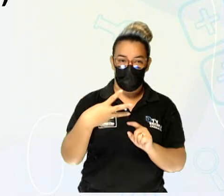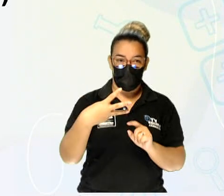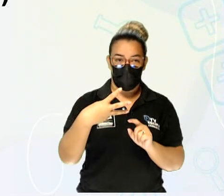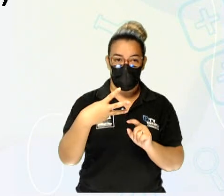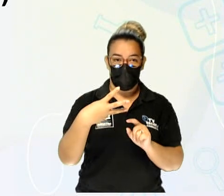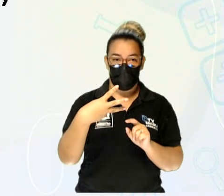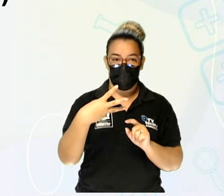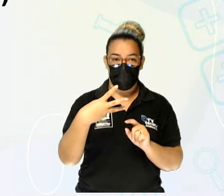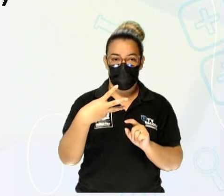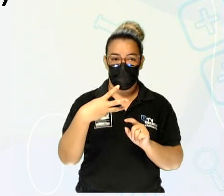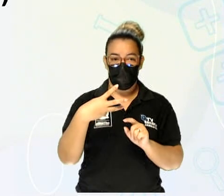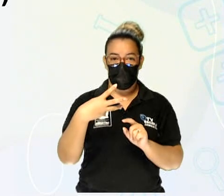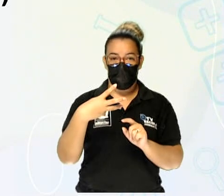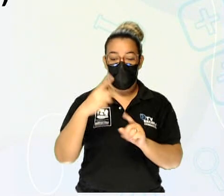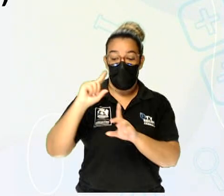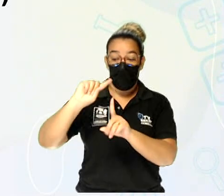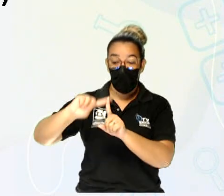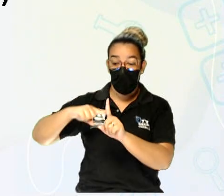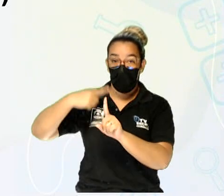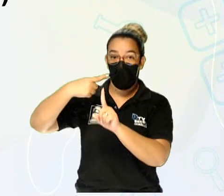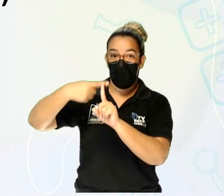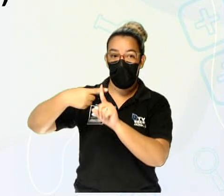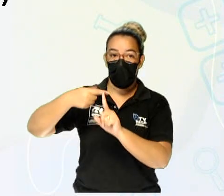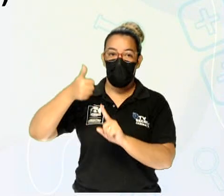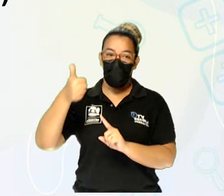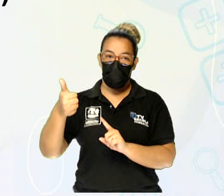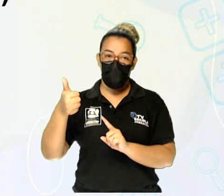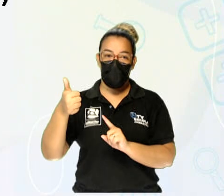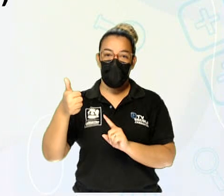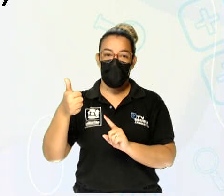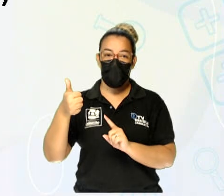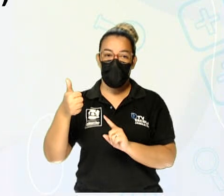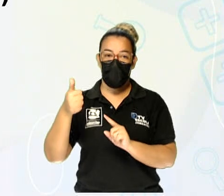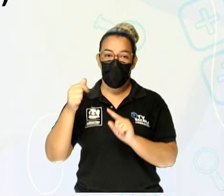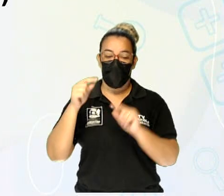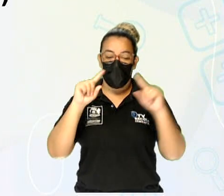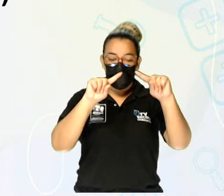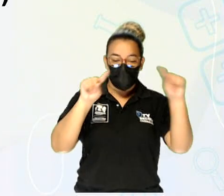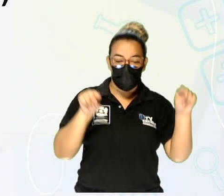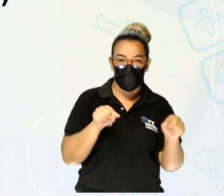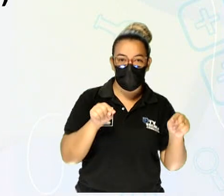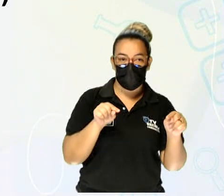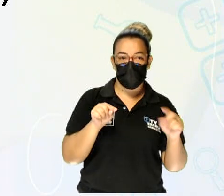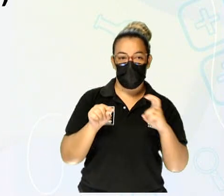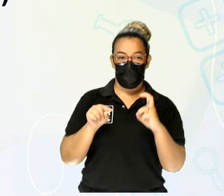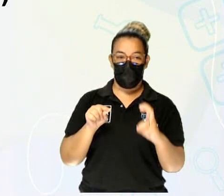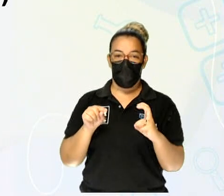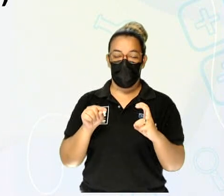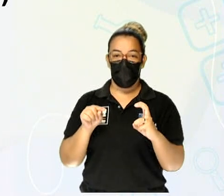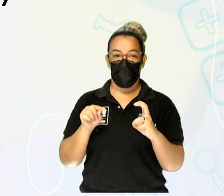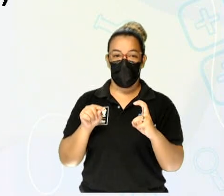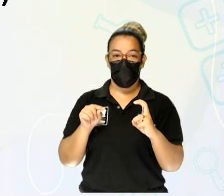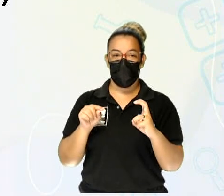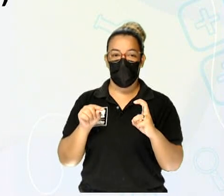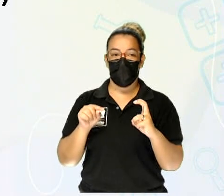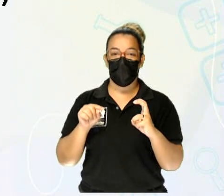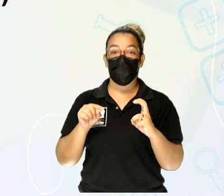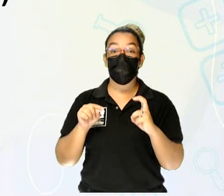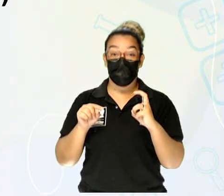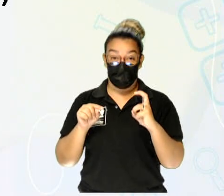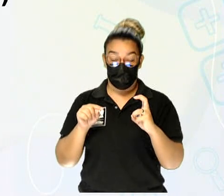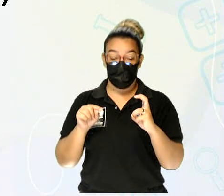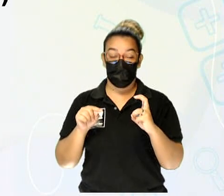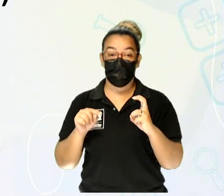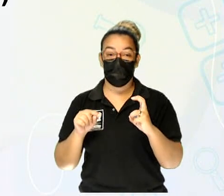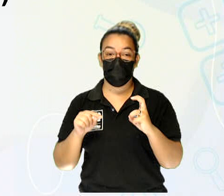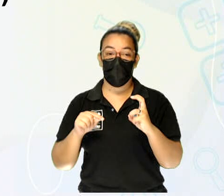ó, eu tenho ali, ó, 2 mais 3, como está entre parênteses, faço primeiro a resolução de parênteses. Então, dá